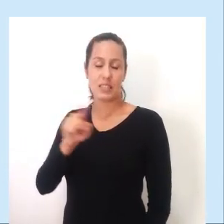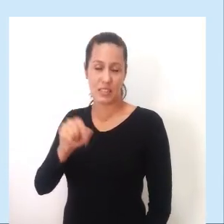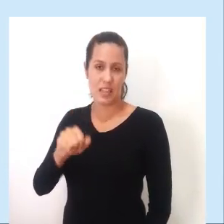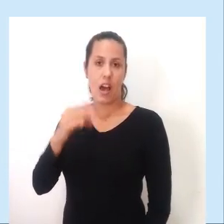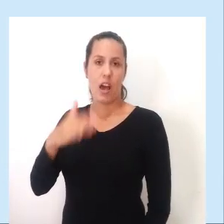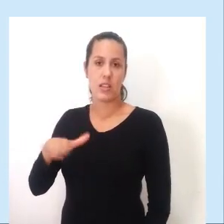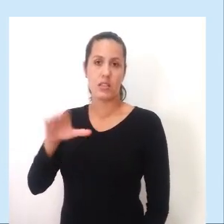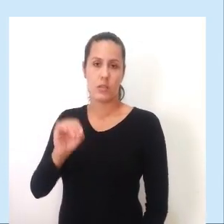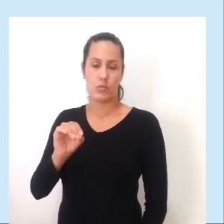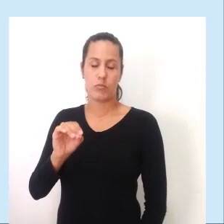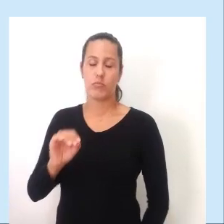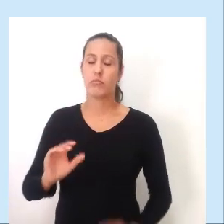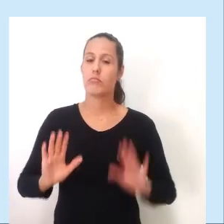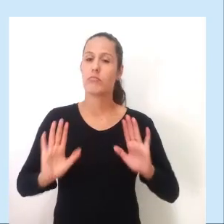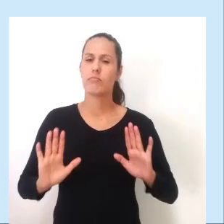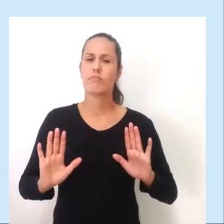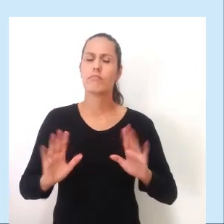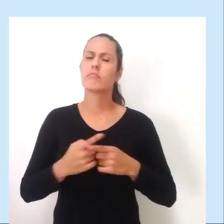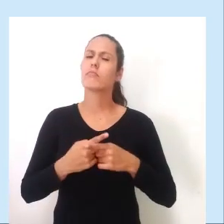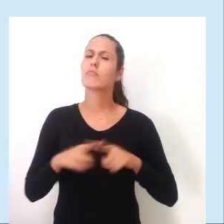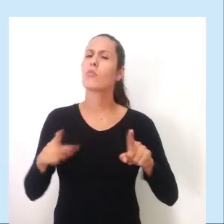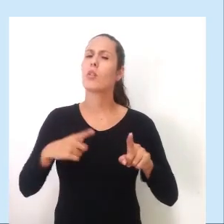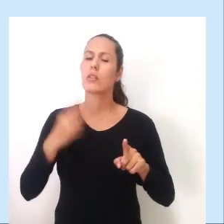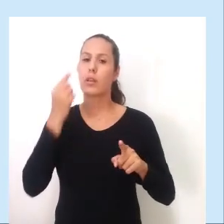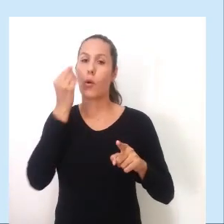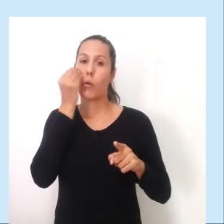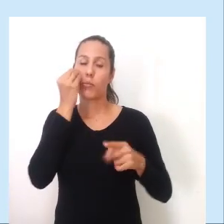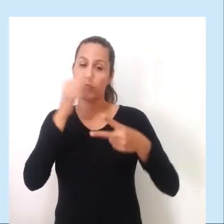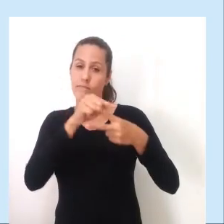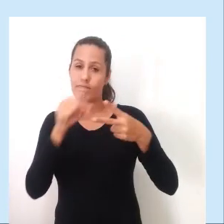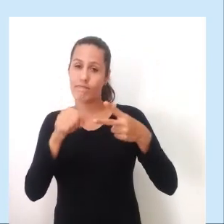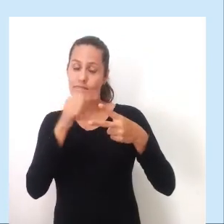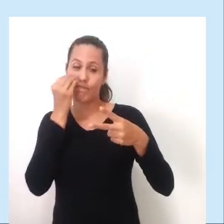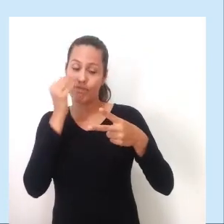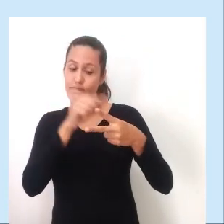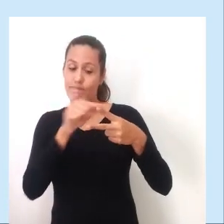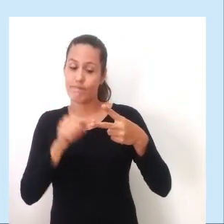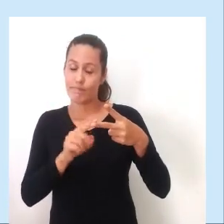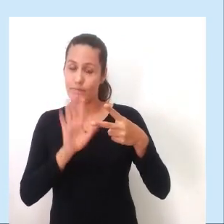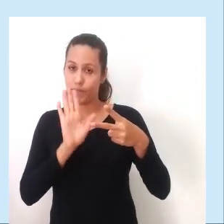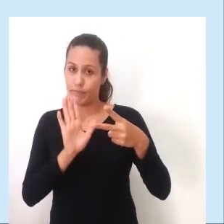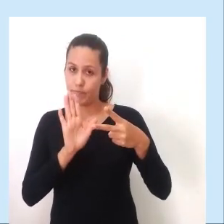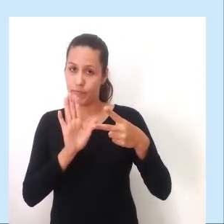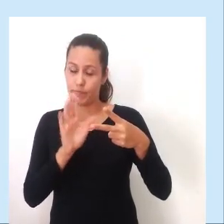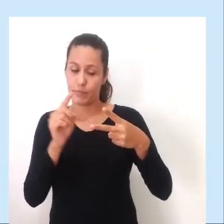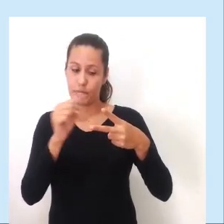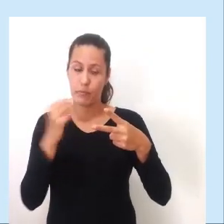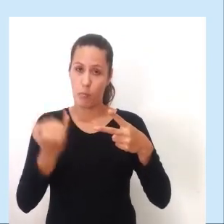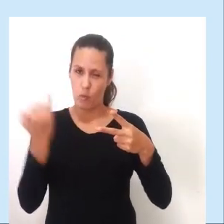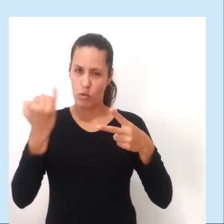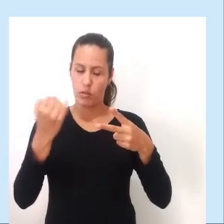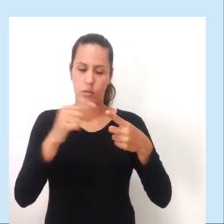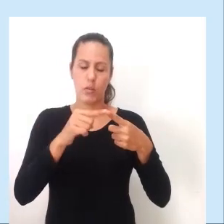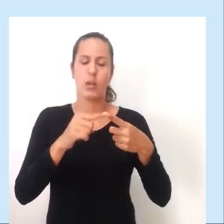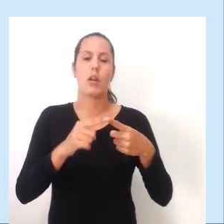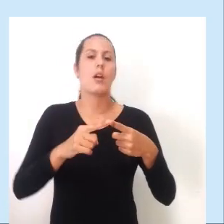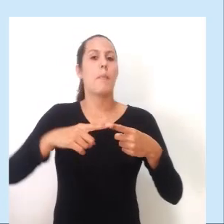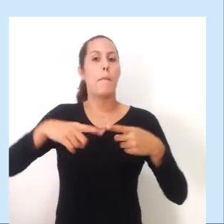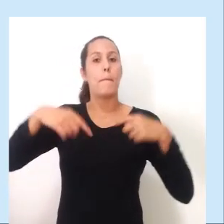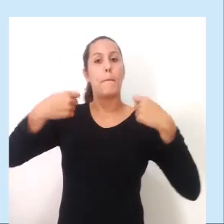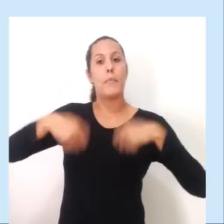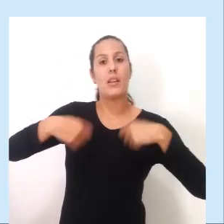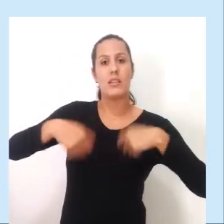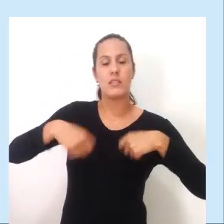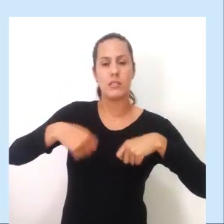aí? Porém, a gente tem duas observações. Além de precisar